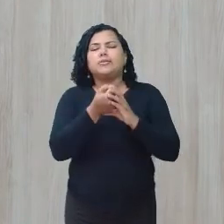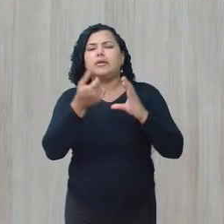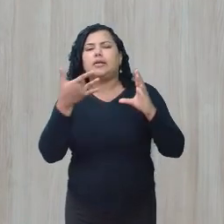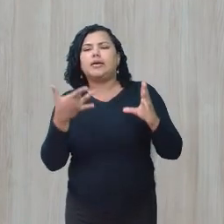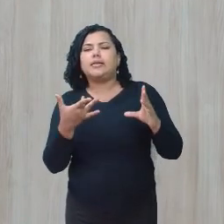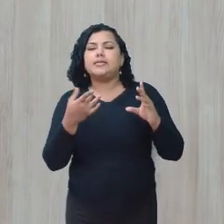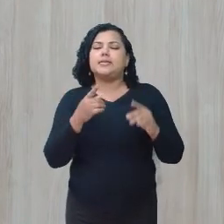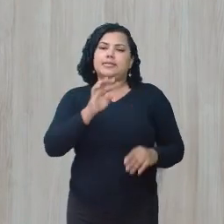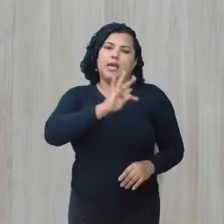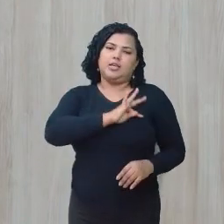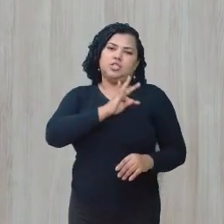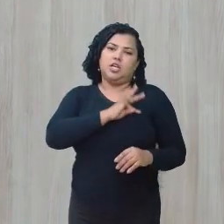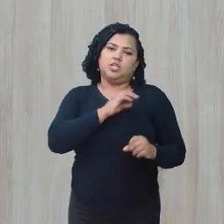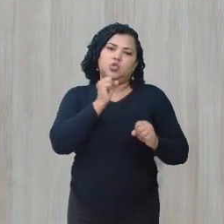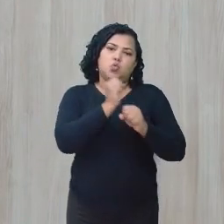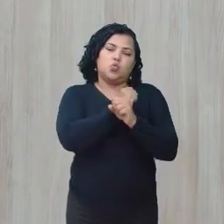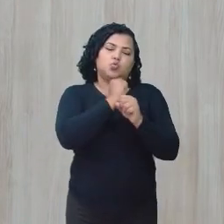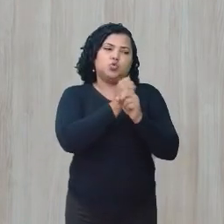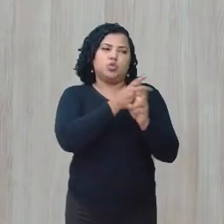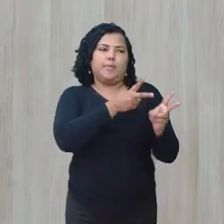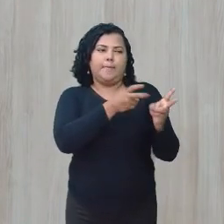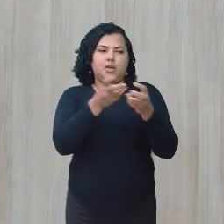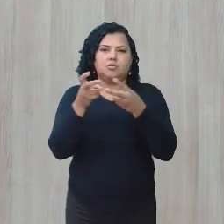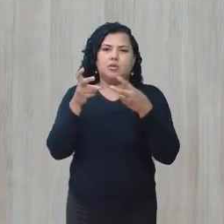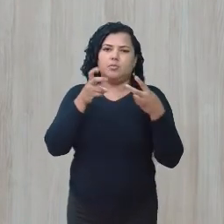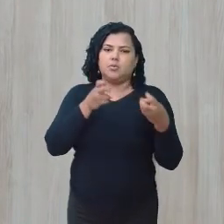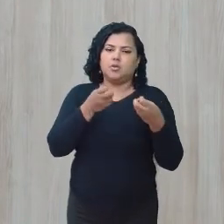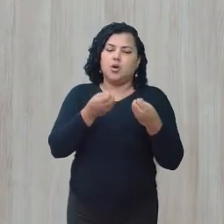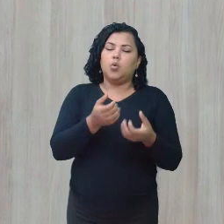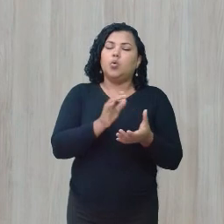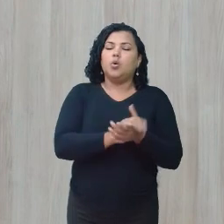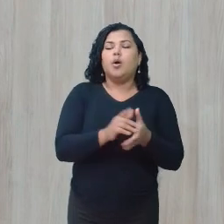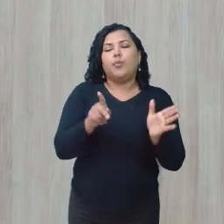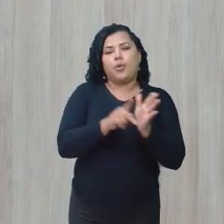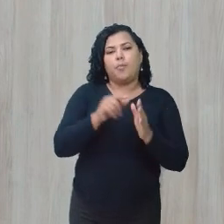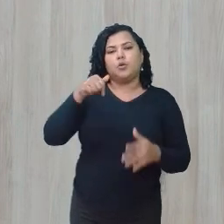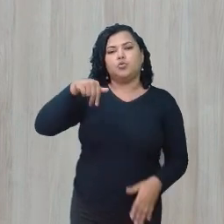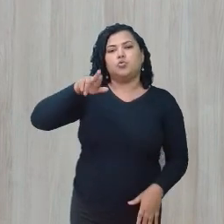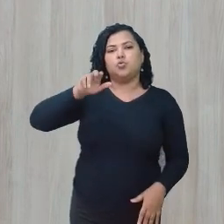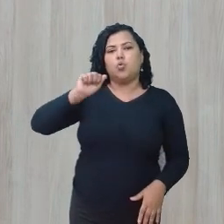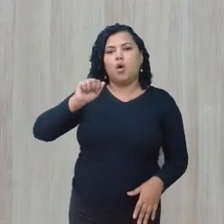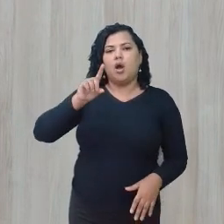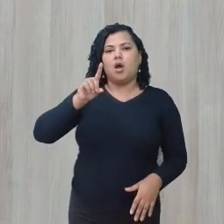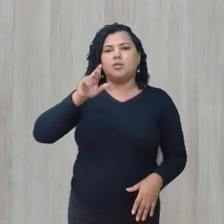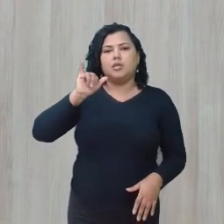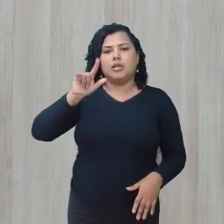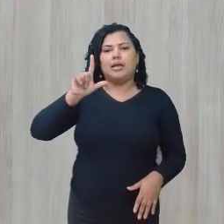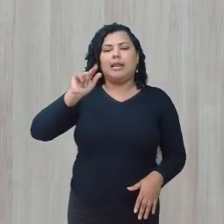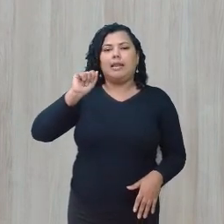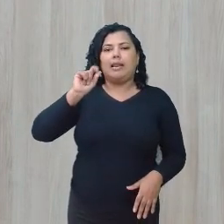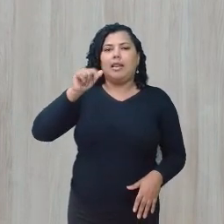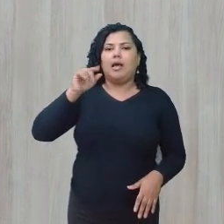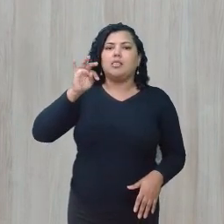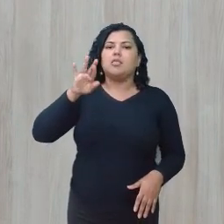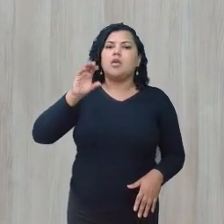de construção ou de observação dos quadriláteros vão ser a partir dessas daí, tá